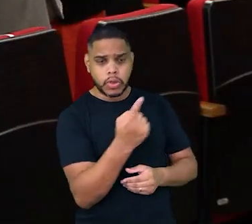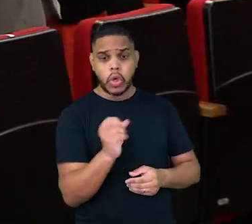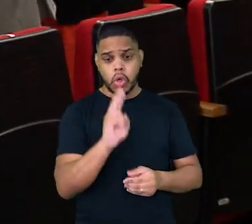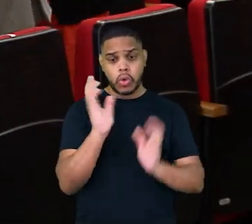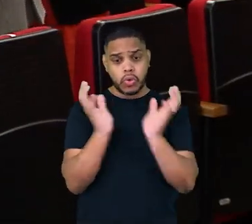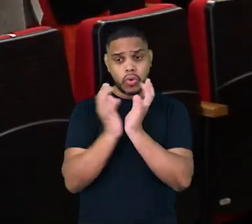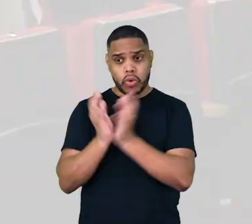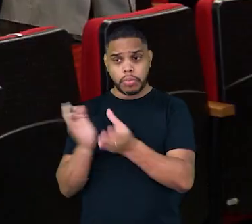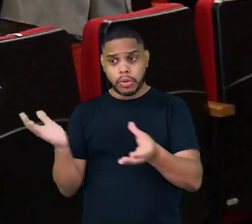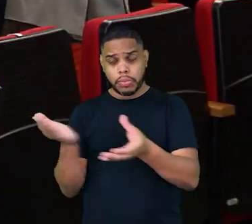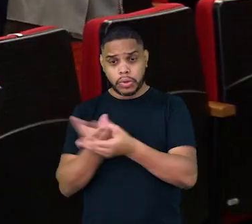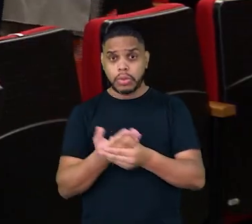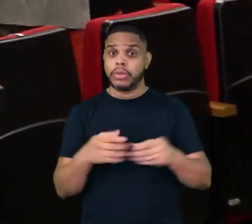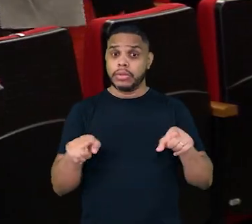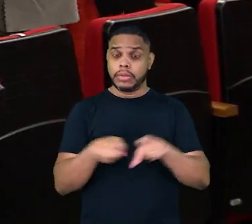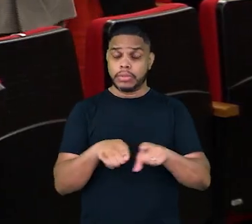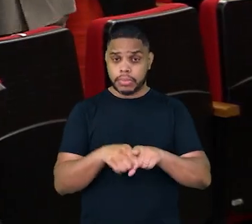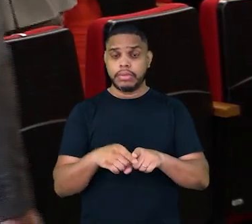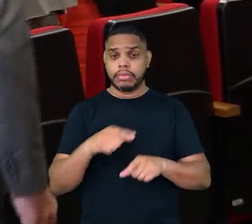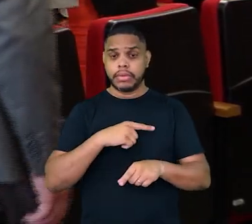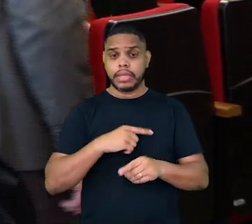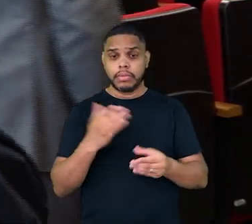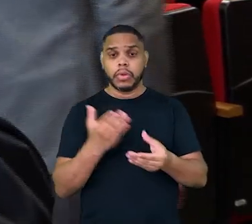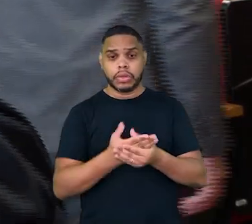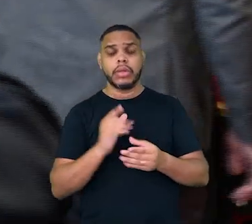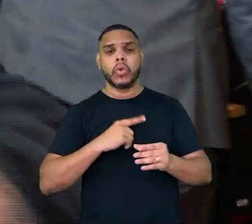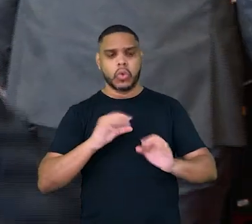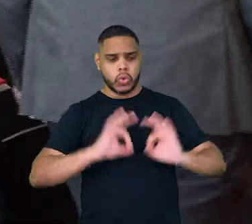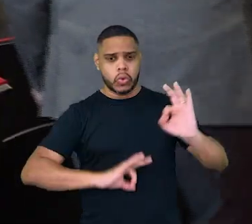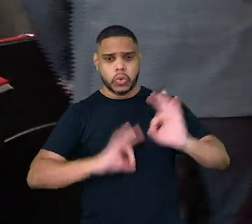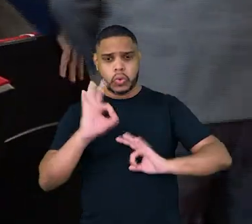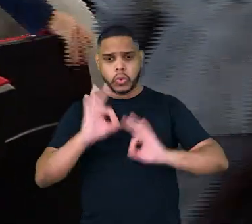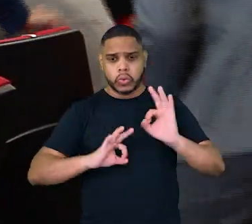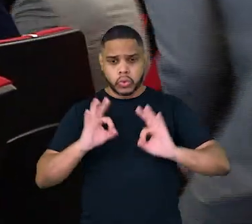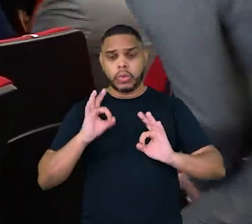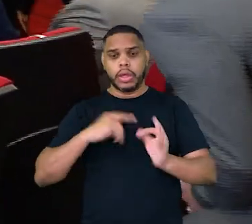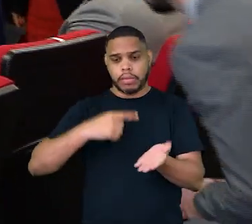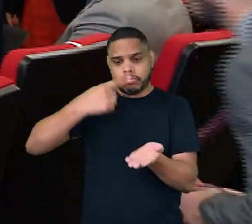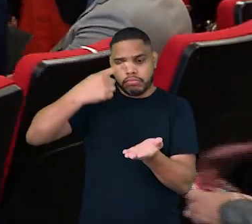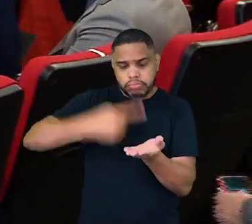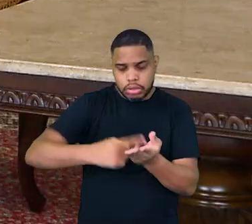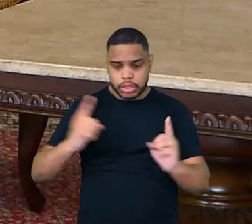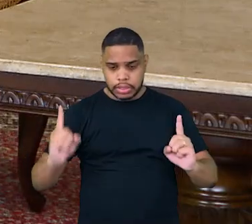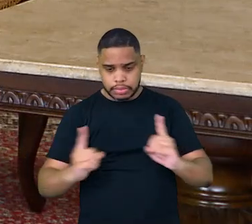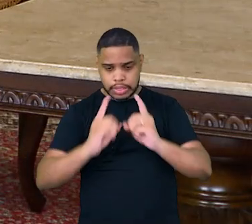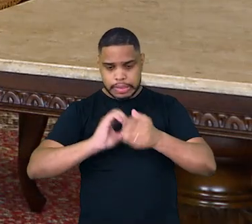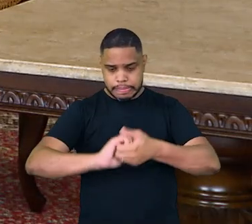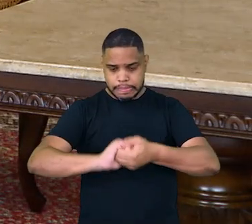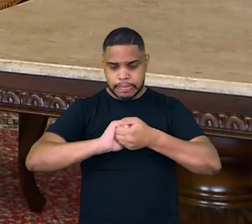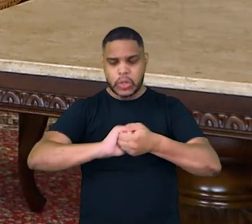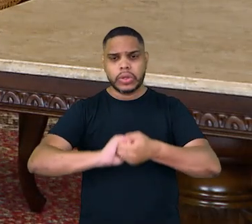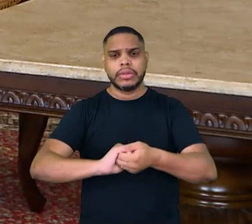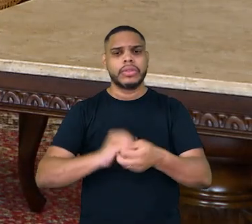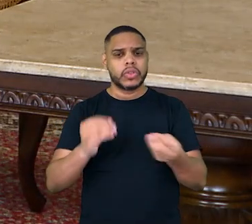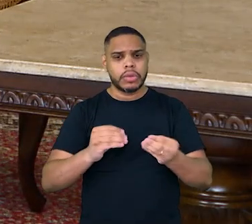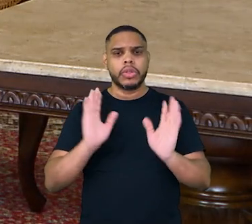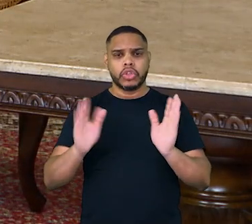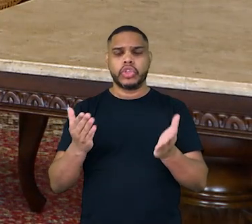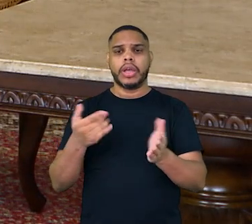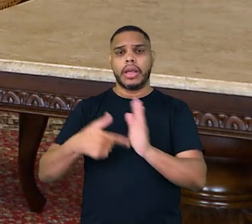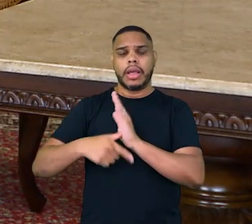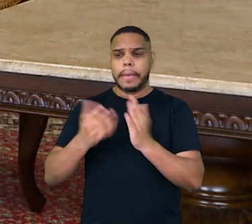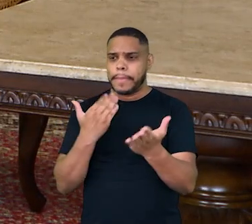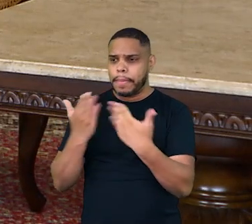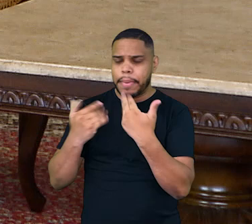ações coletivas e temos também o processo estrutural, que é esse grande acordo feito. O acordo é resultado de